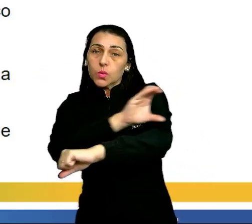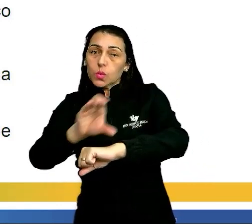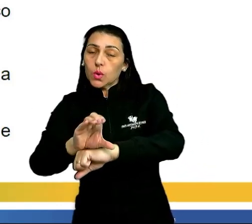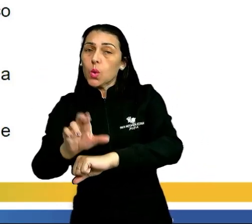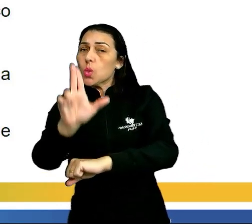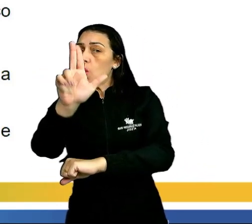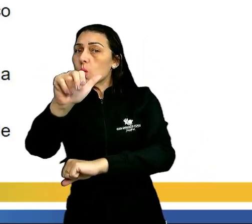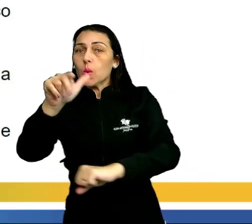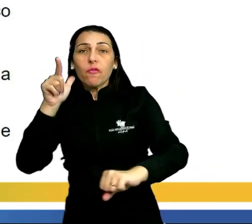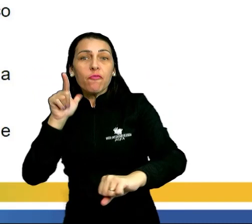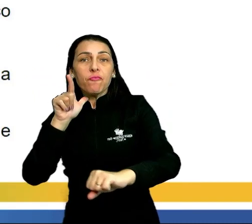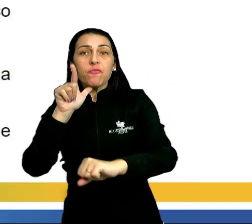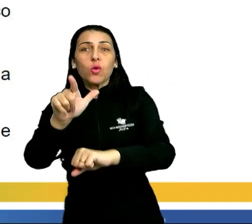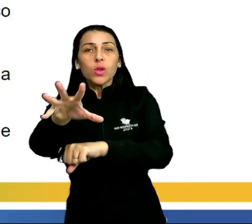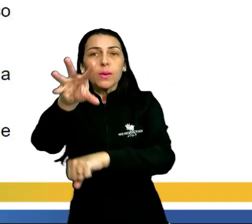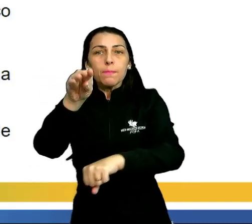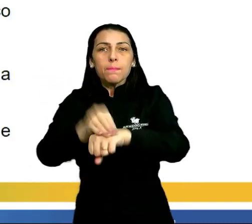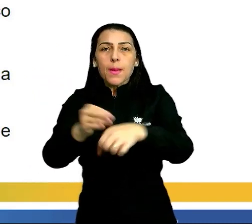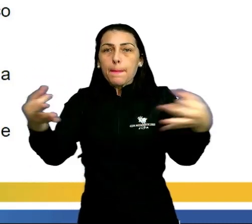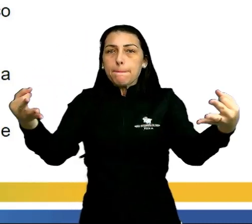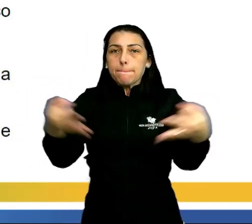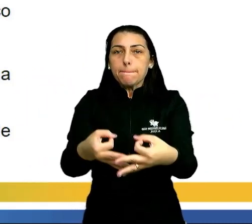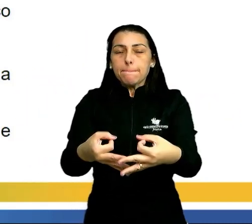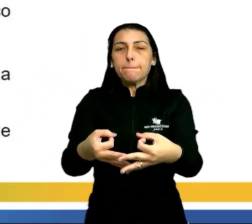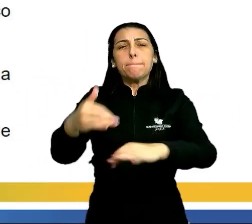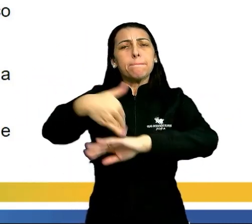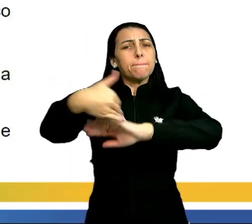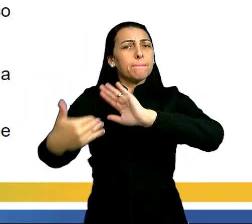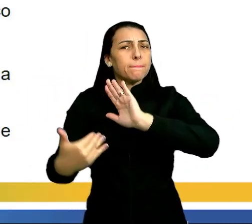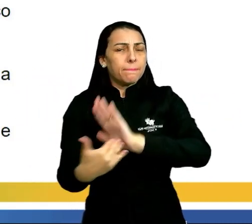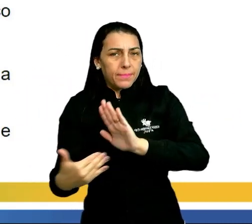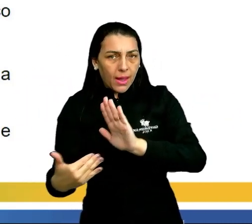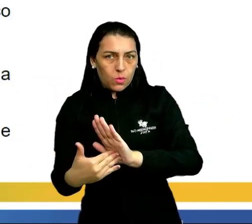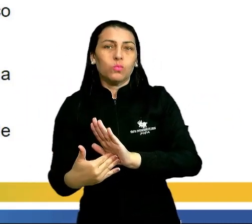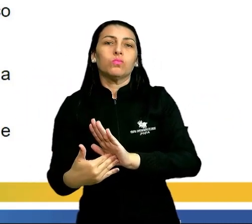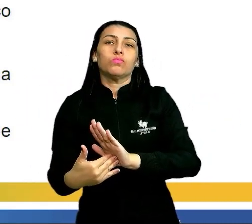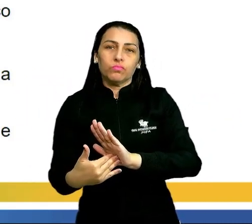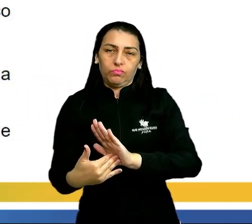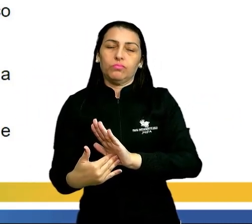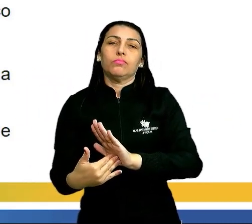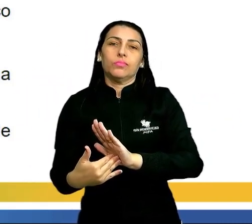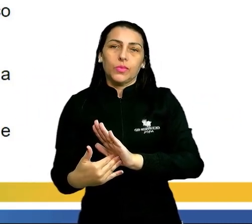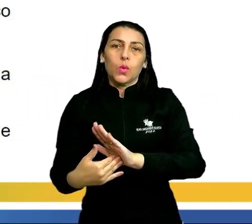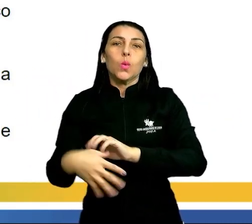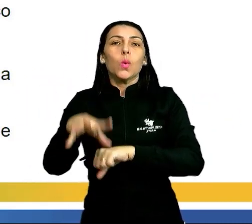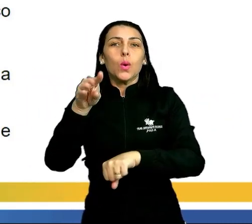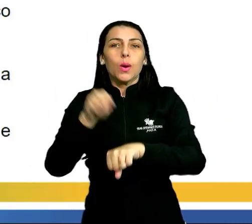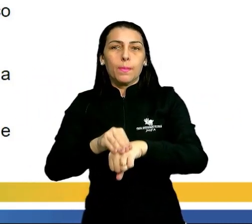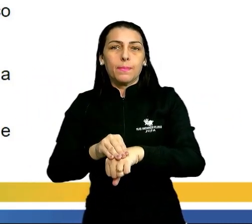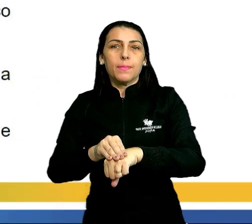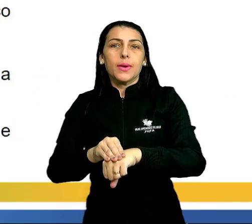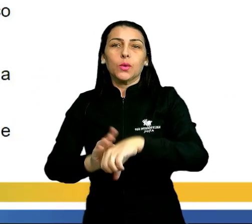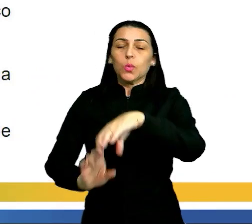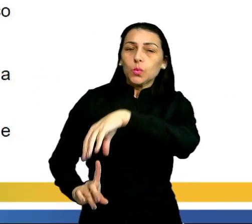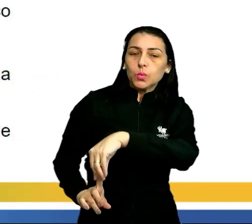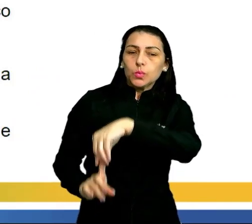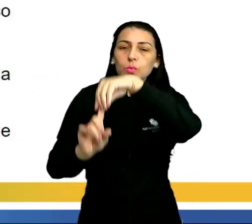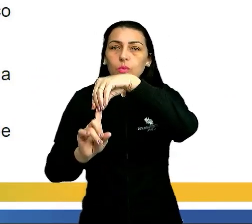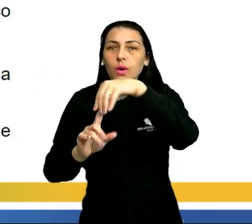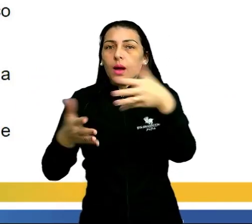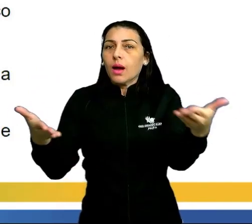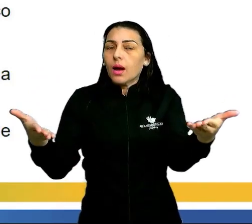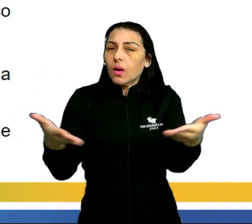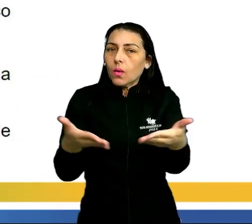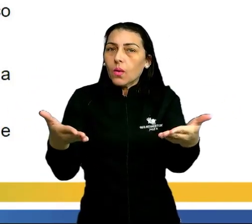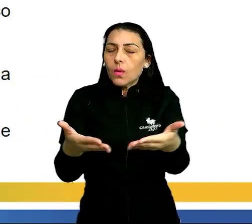eu nunca vou alcançar um conhecimento pleno, um conhecimento total, um conhecimento absoluto. Então,